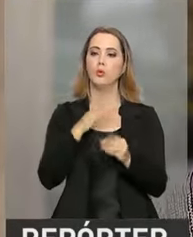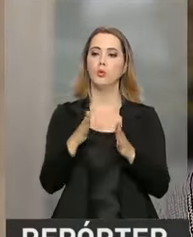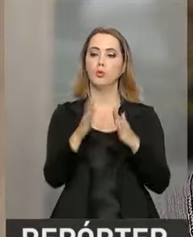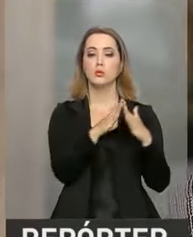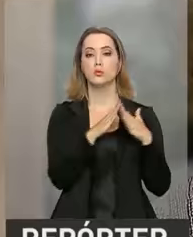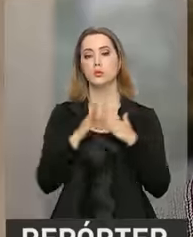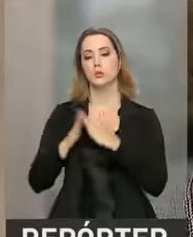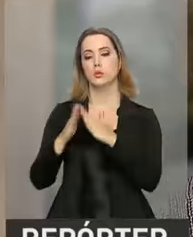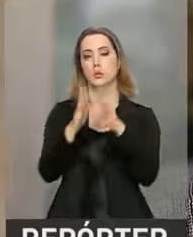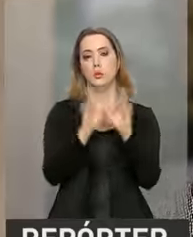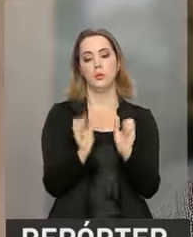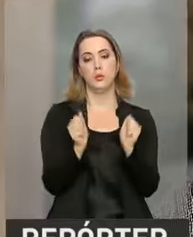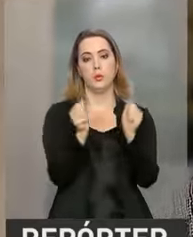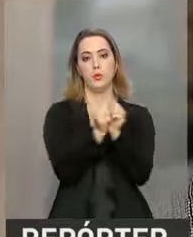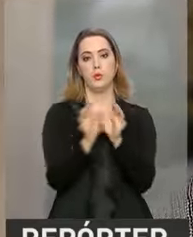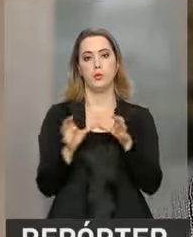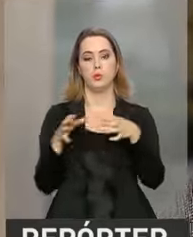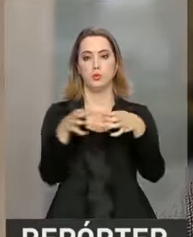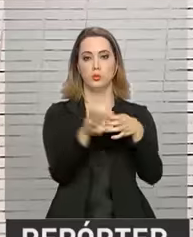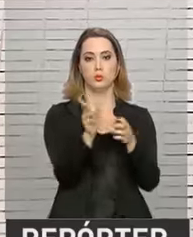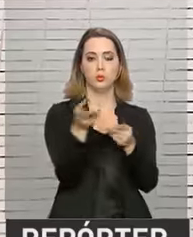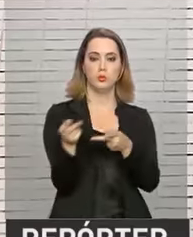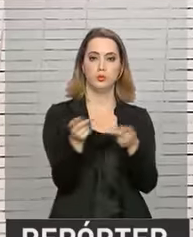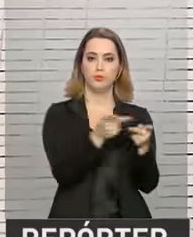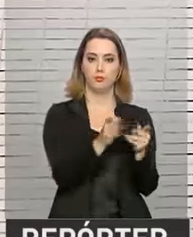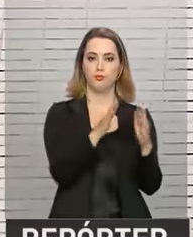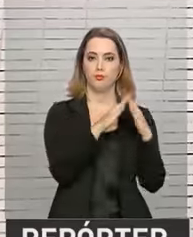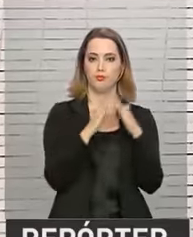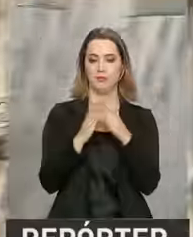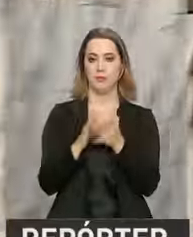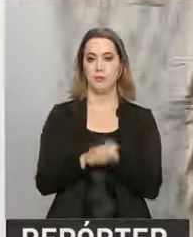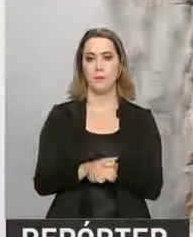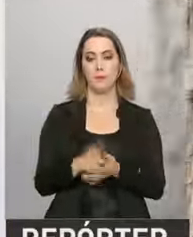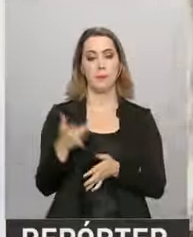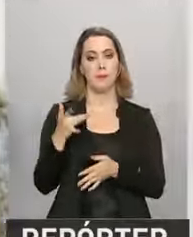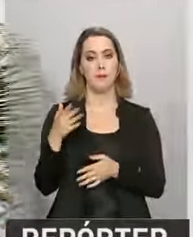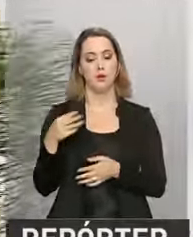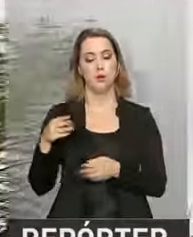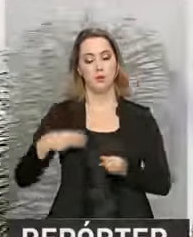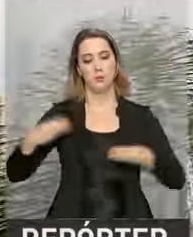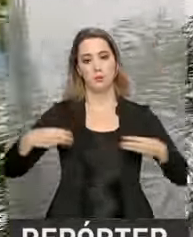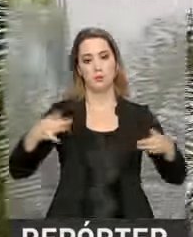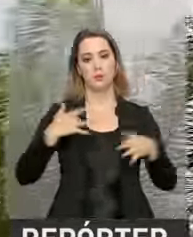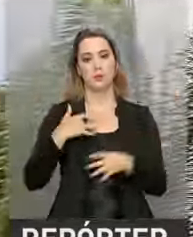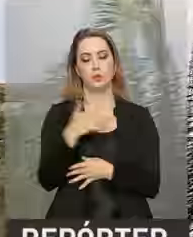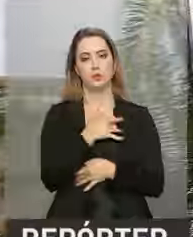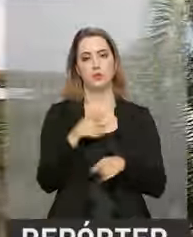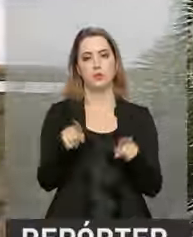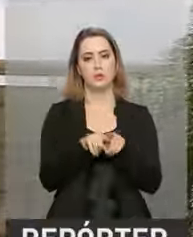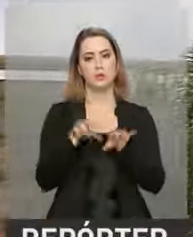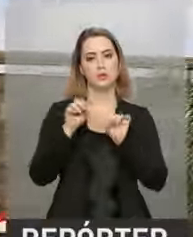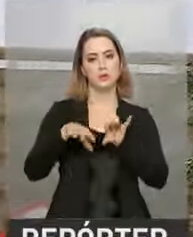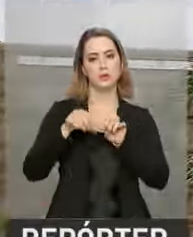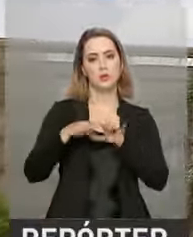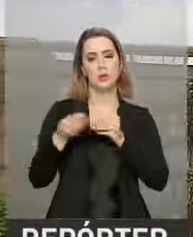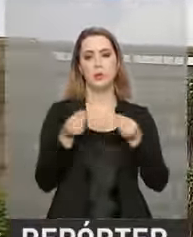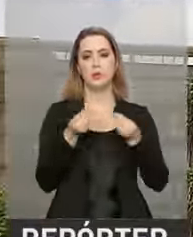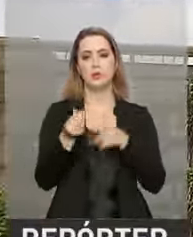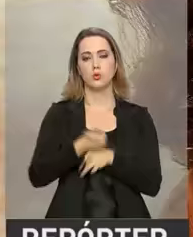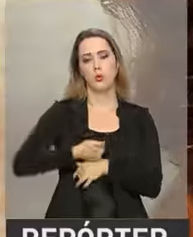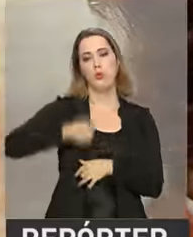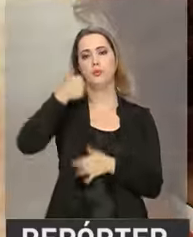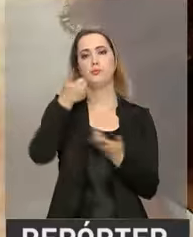domicílios pelas equipes de saúde da família o ministério da SA saúde também tem investido na orientação sobre alimentação